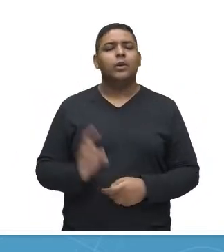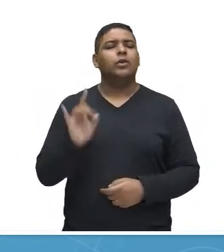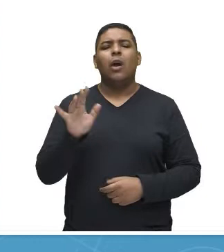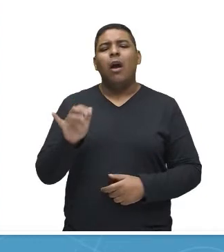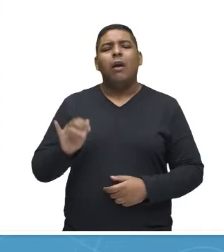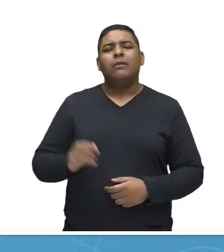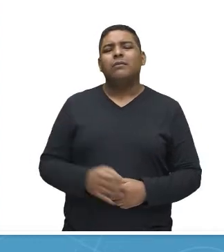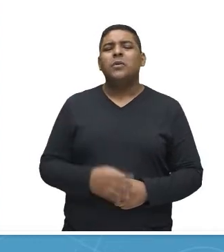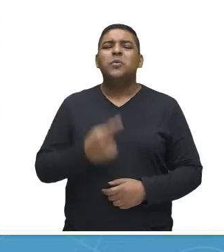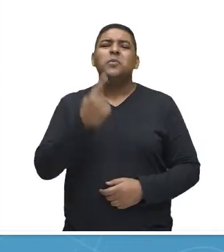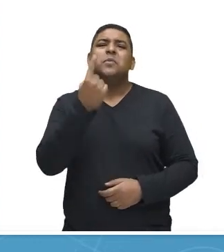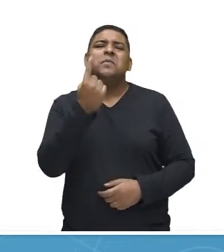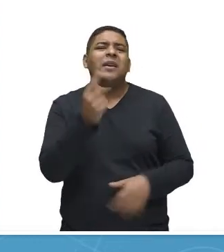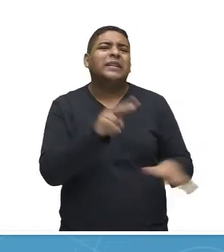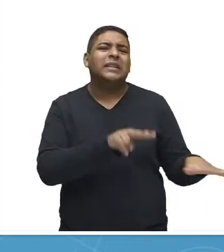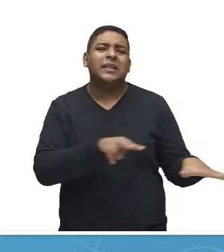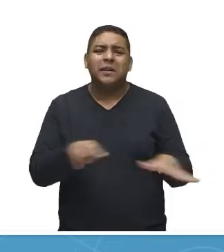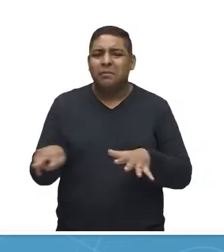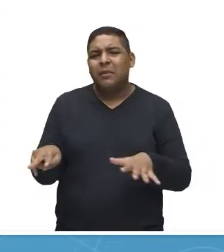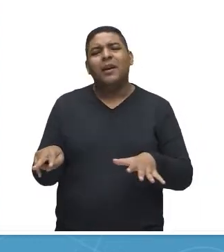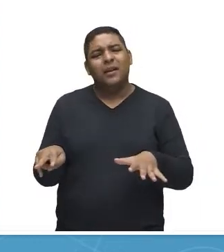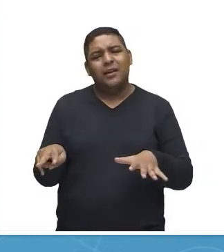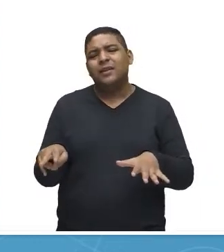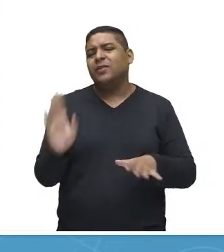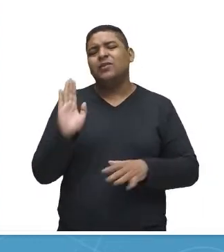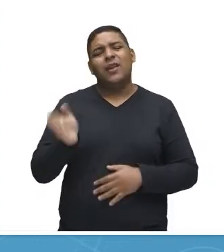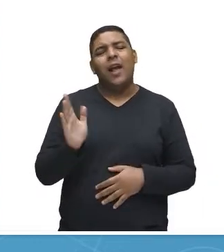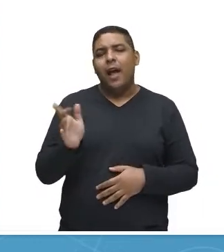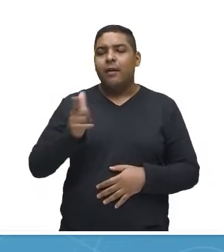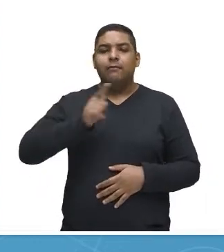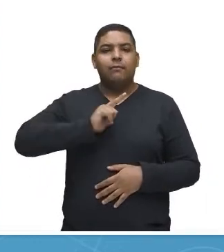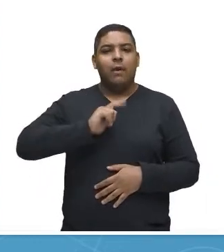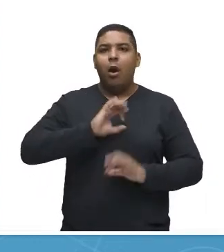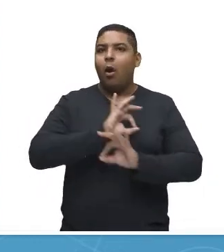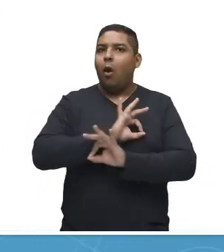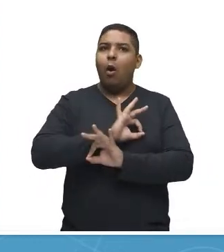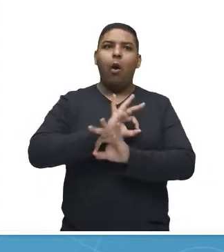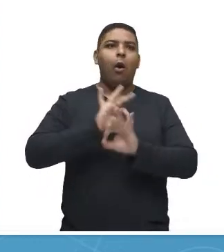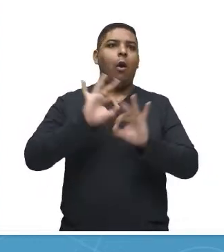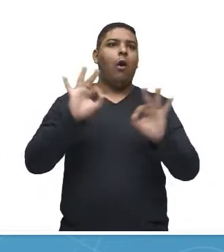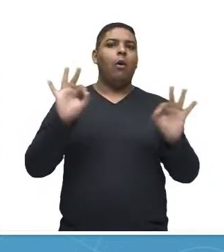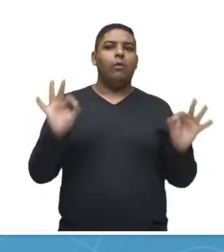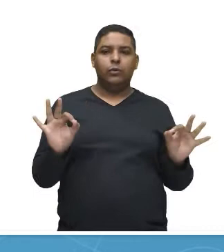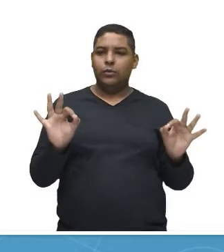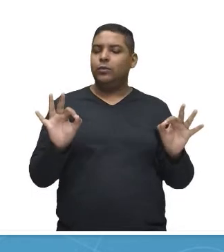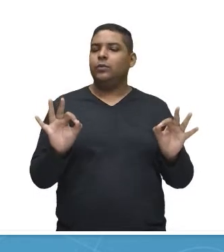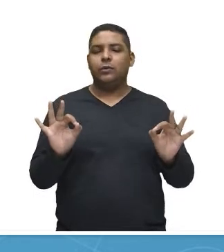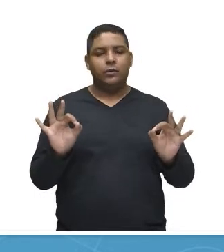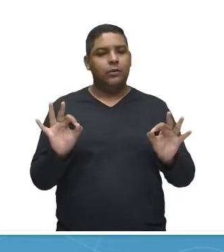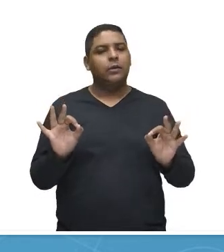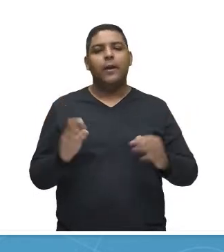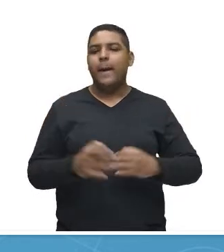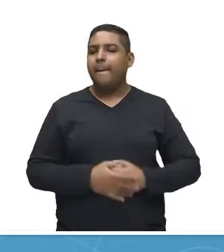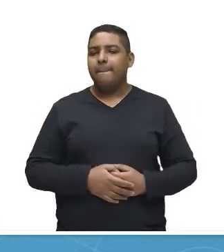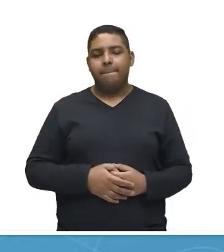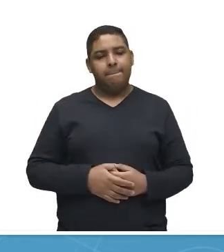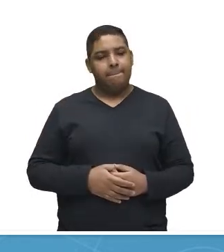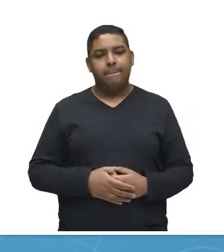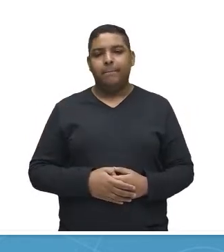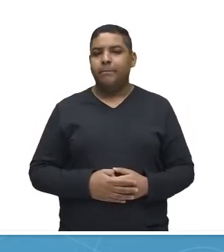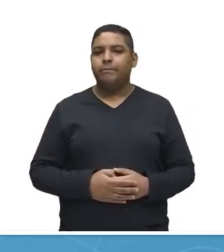atividade uma vez na semana já é uma pessoa fisicamente ativa. E já olhem aí esse ponto de